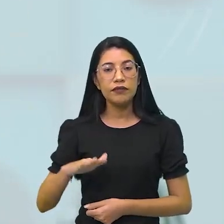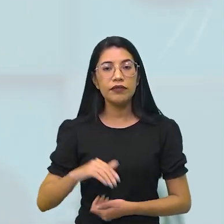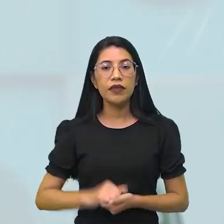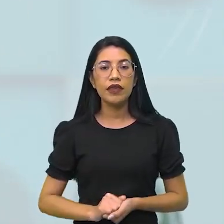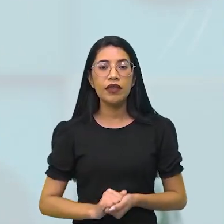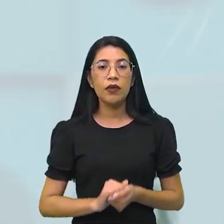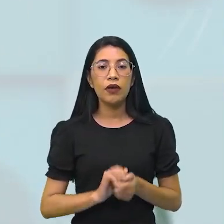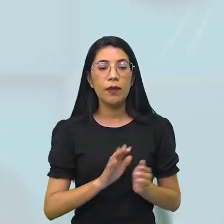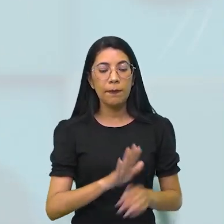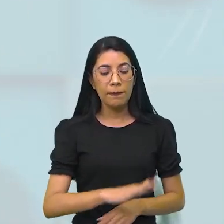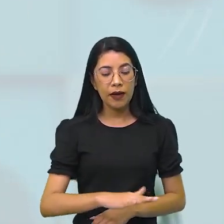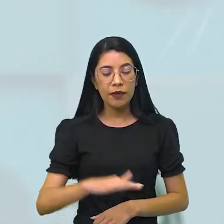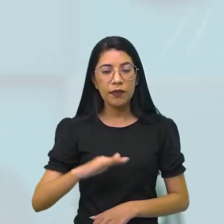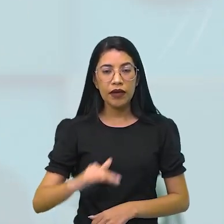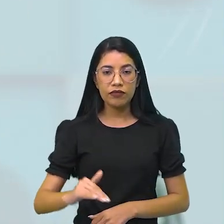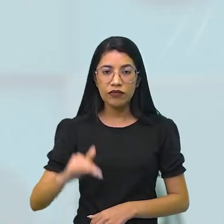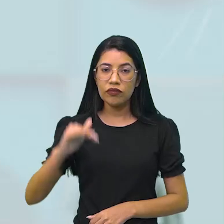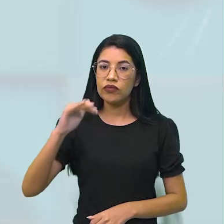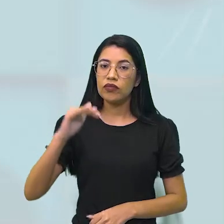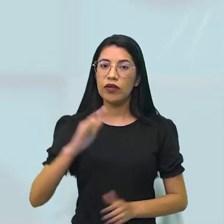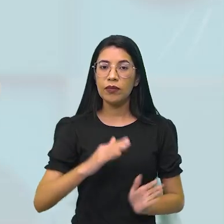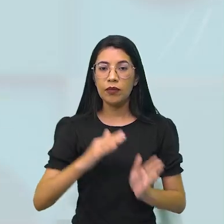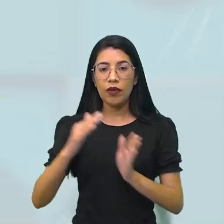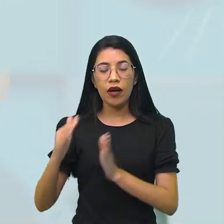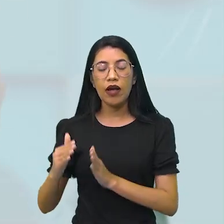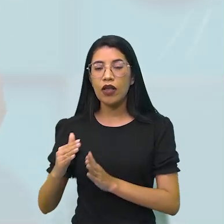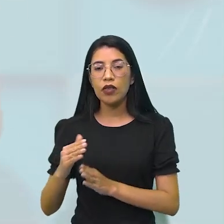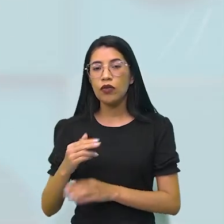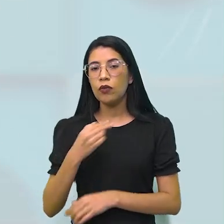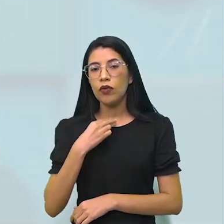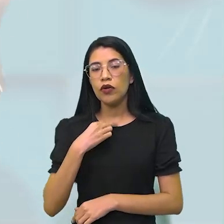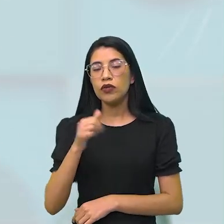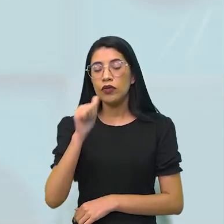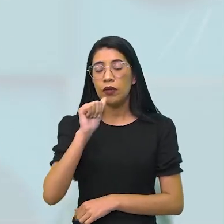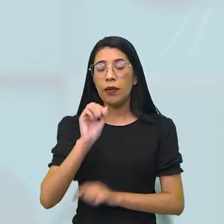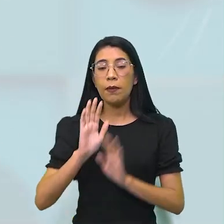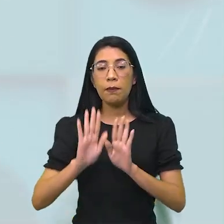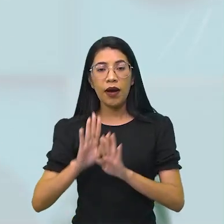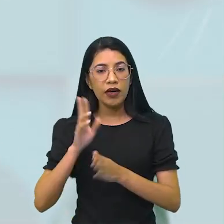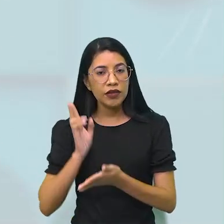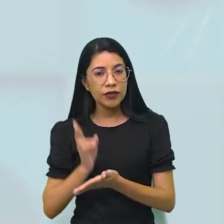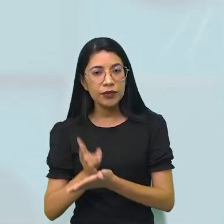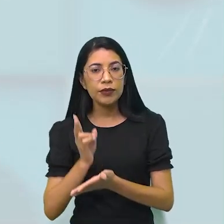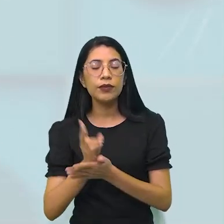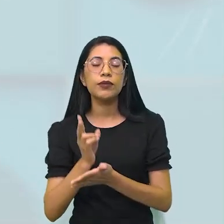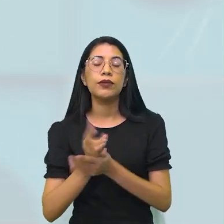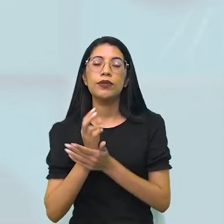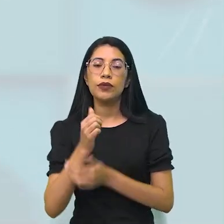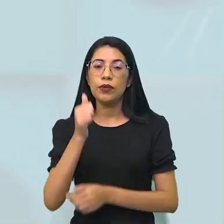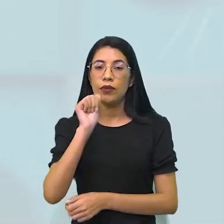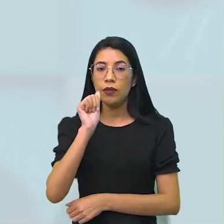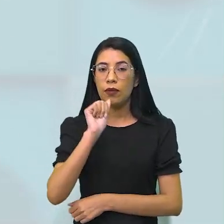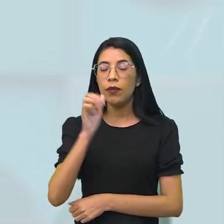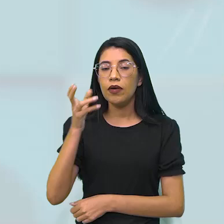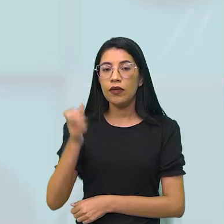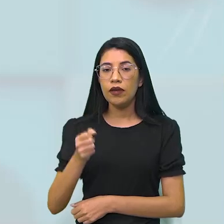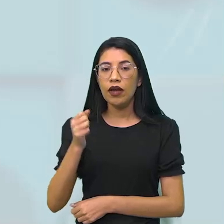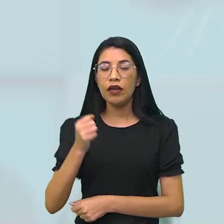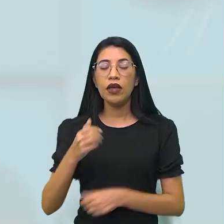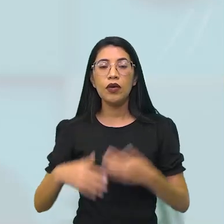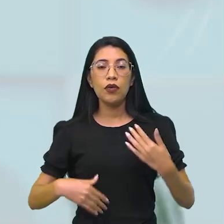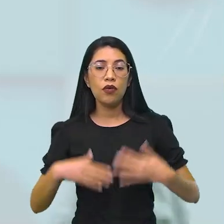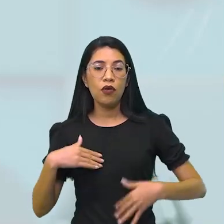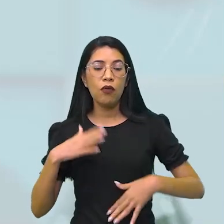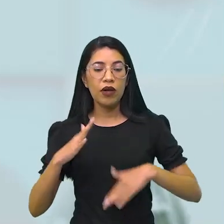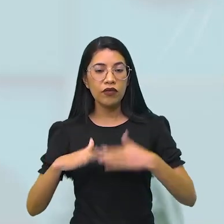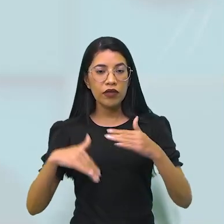passasse daquela fase, não era mais para a gente tomar. No entanto, a gente insiste em tomar e aí o corpo vai o quê?